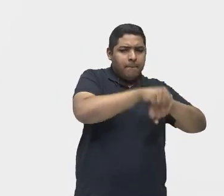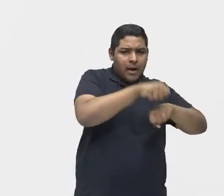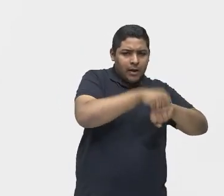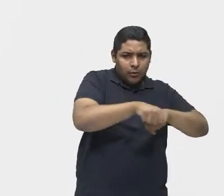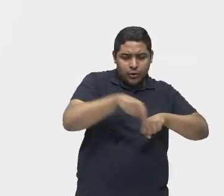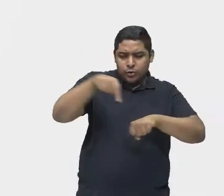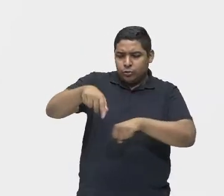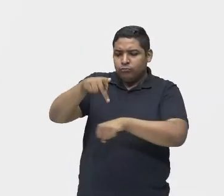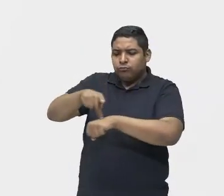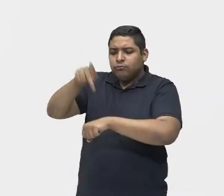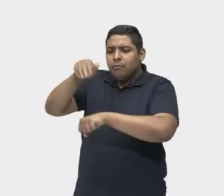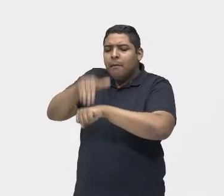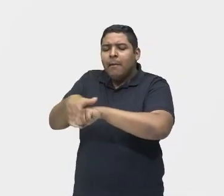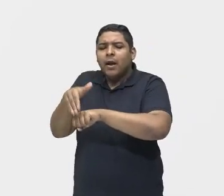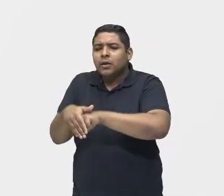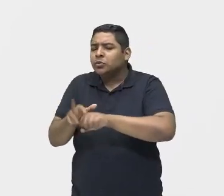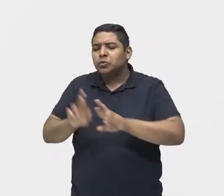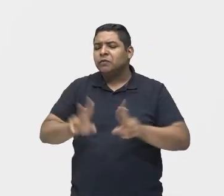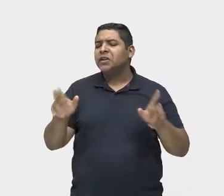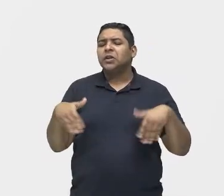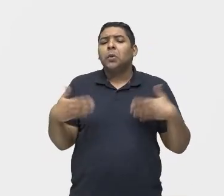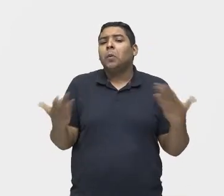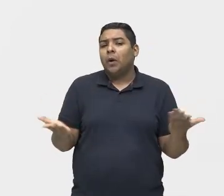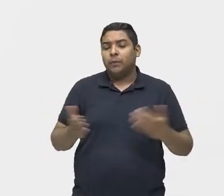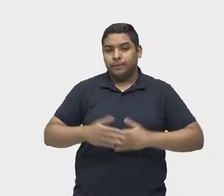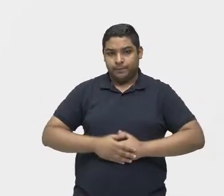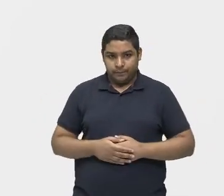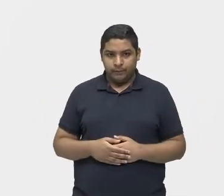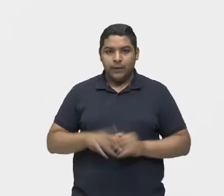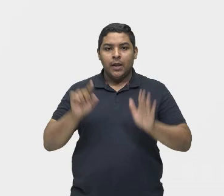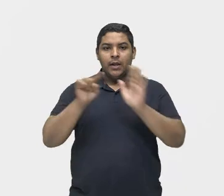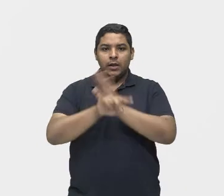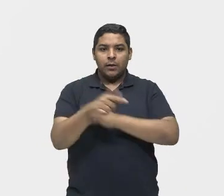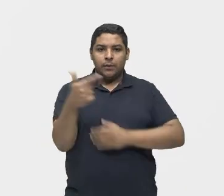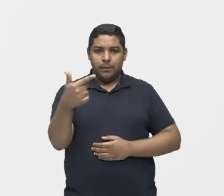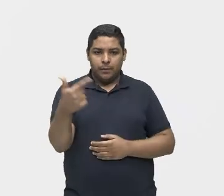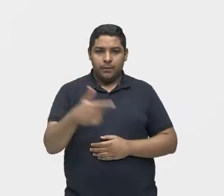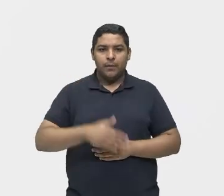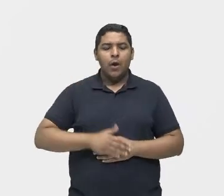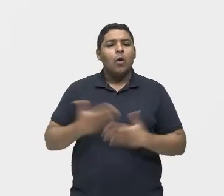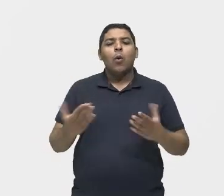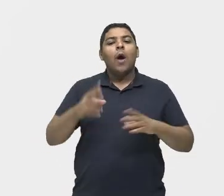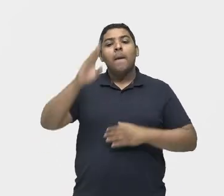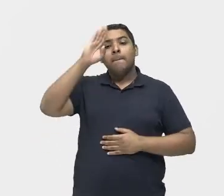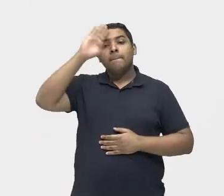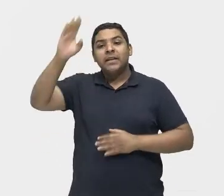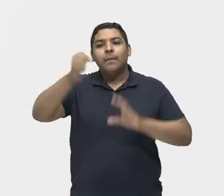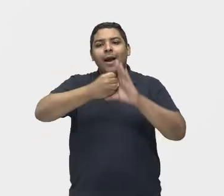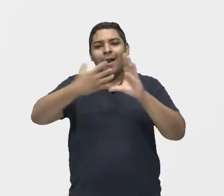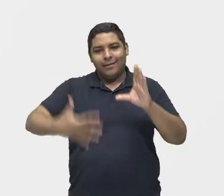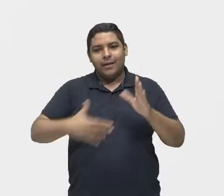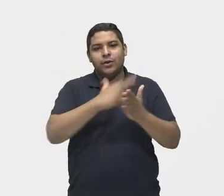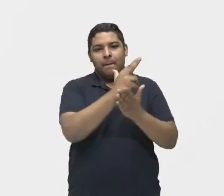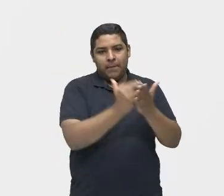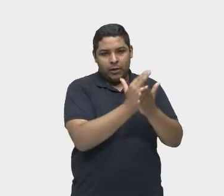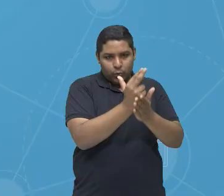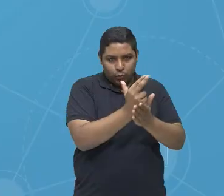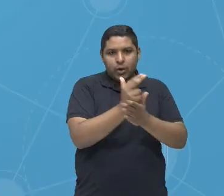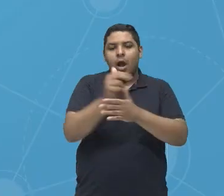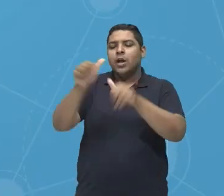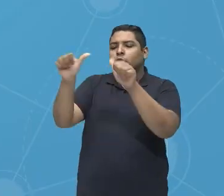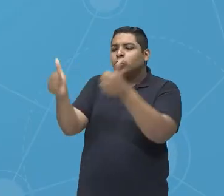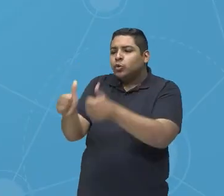neolíticos? Nossa, essa está muito fácil. A segunda questão: quais as principais características da pintura e escultura